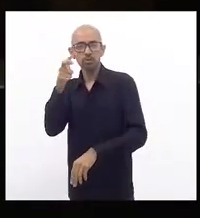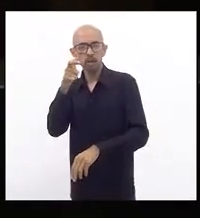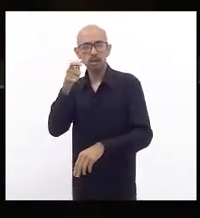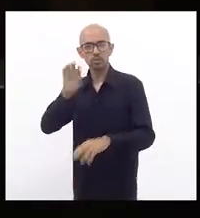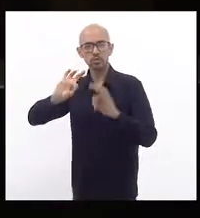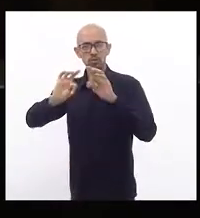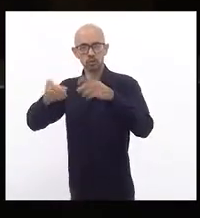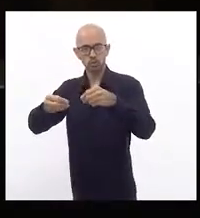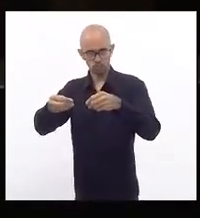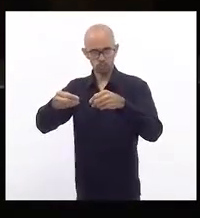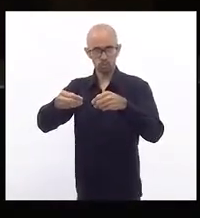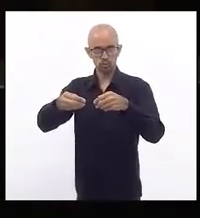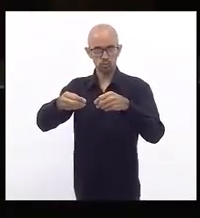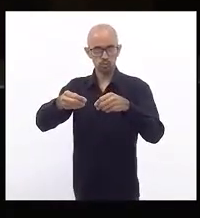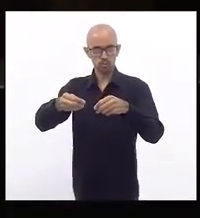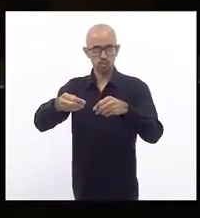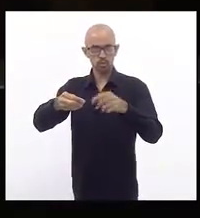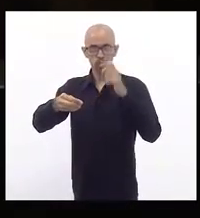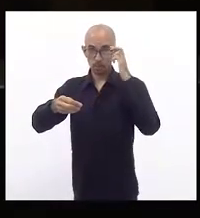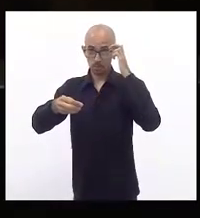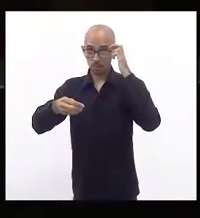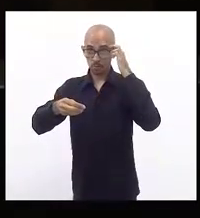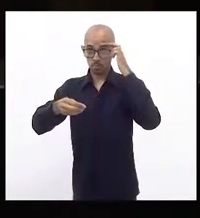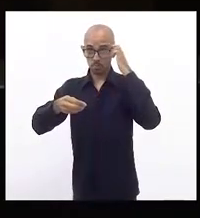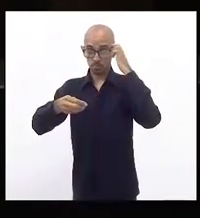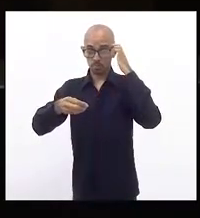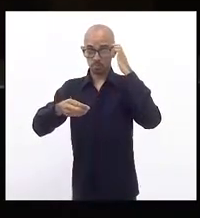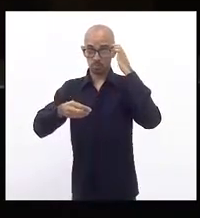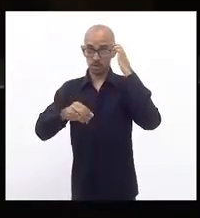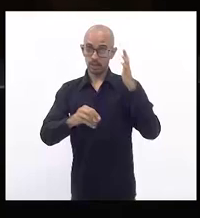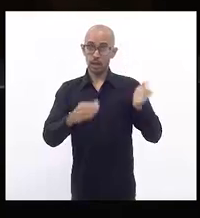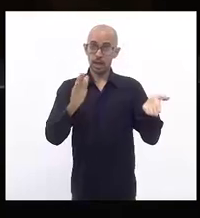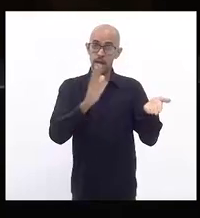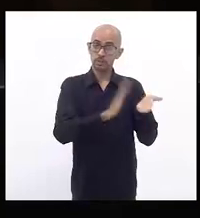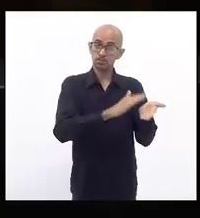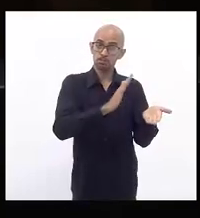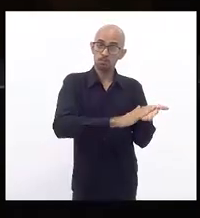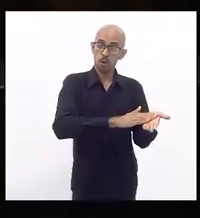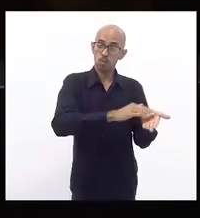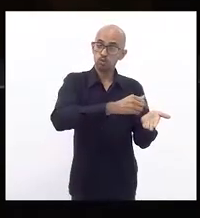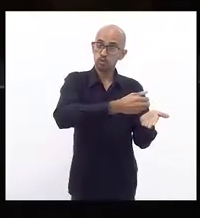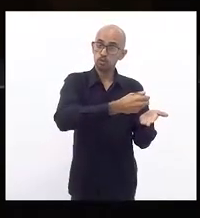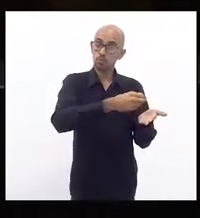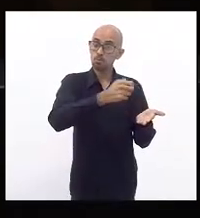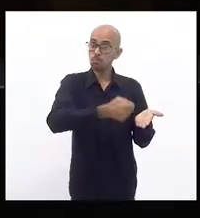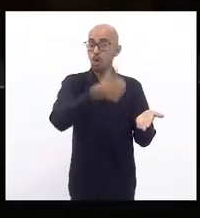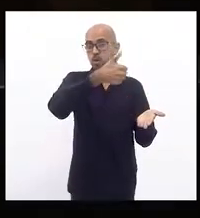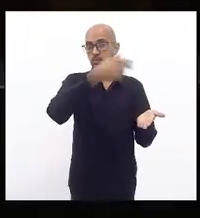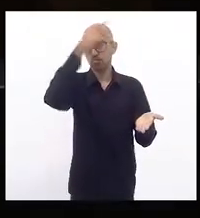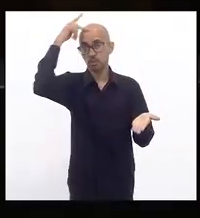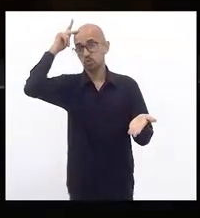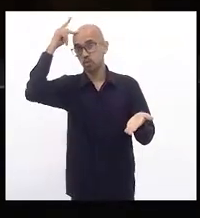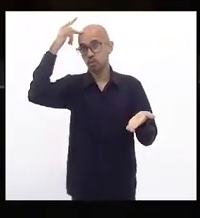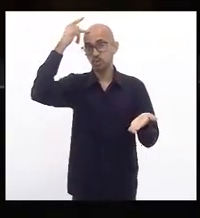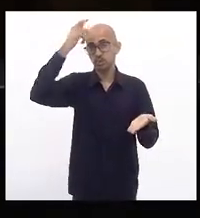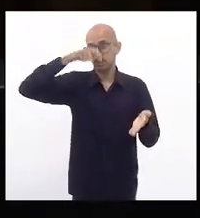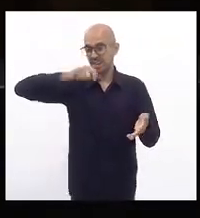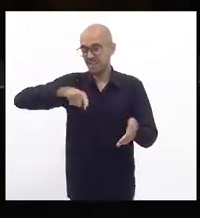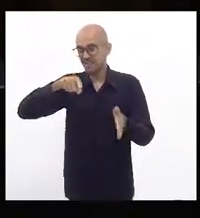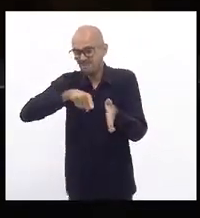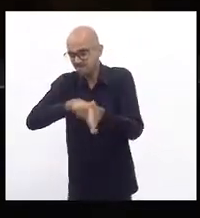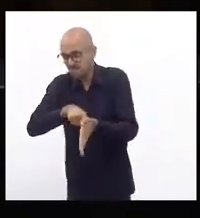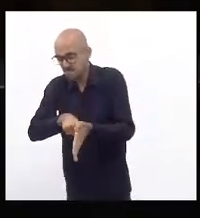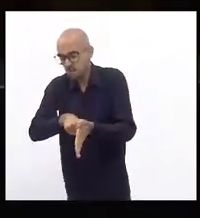todos, exatamente para colocar nas mãos de poucos que só fazem explorar a vida de todos.